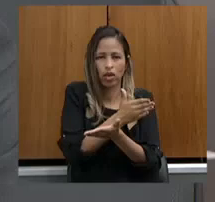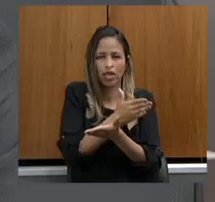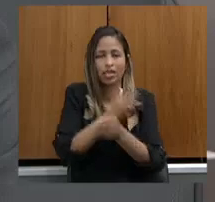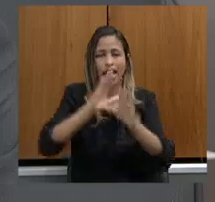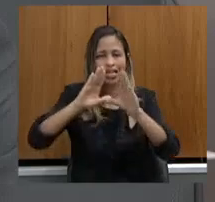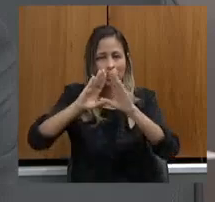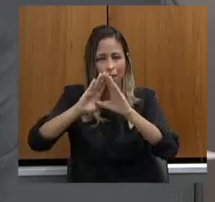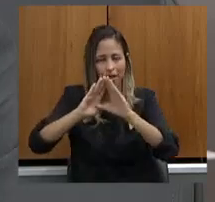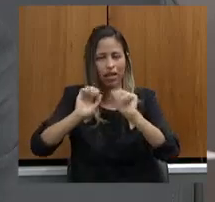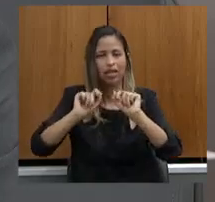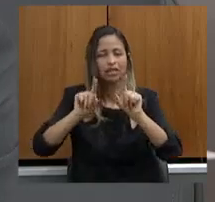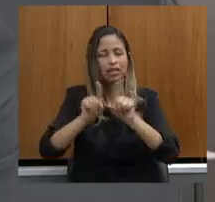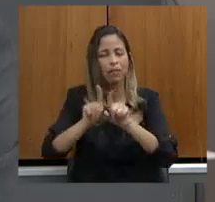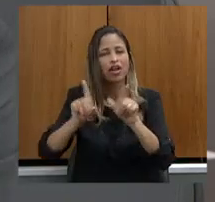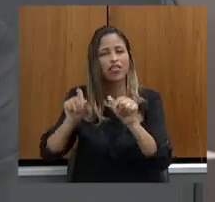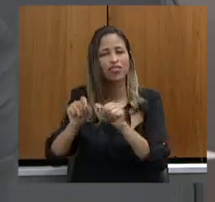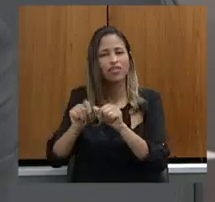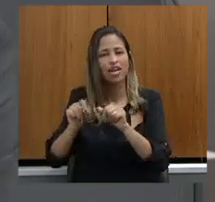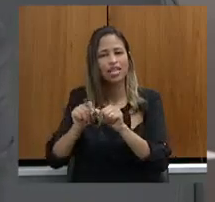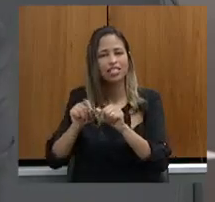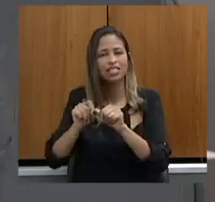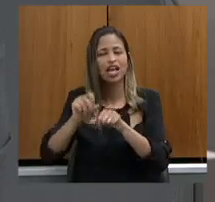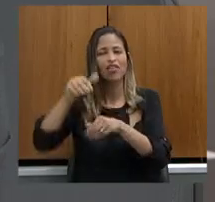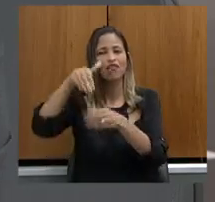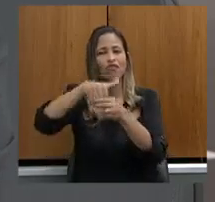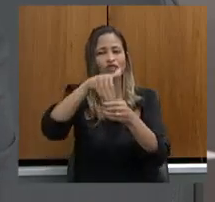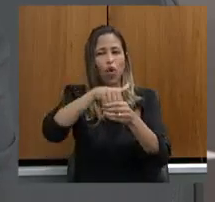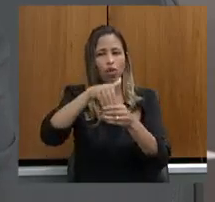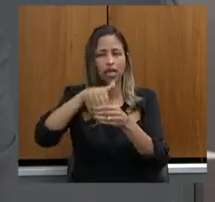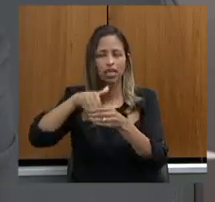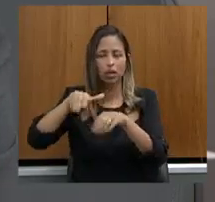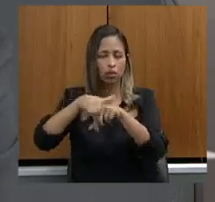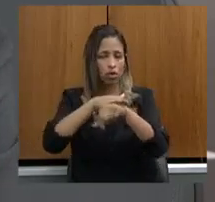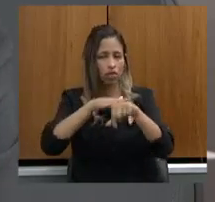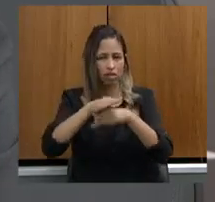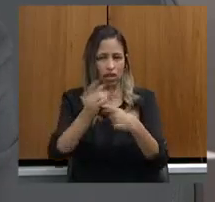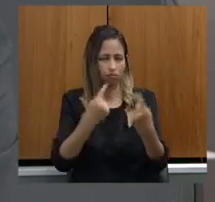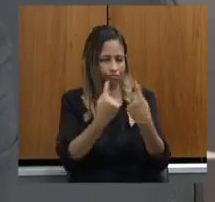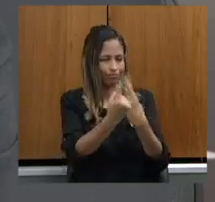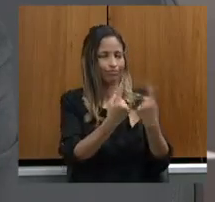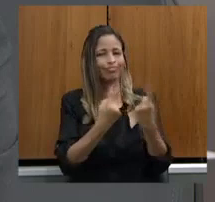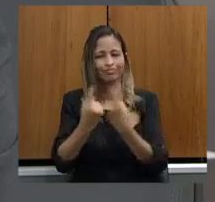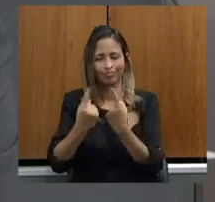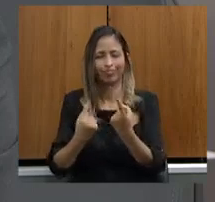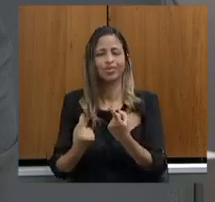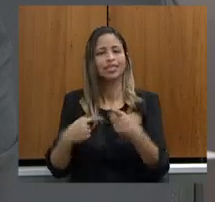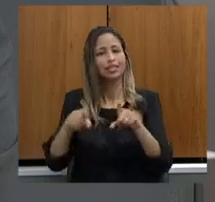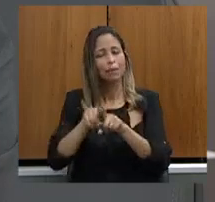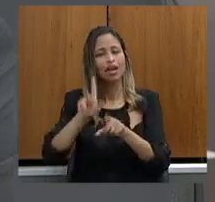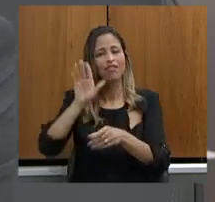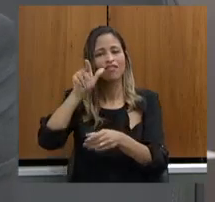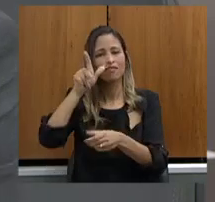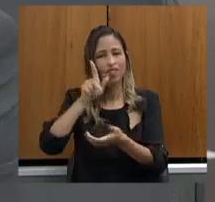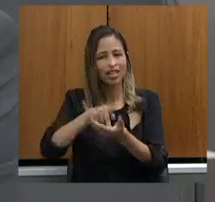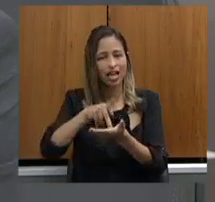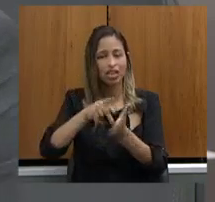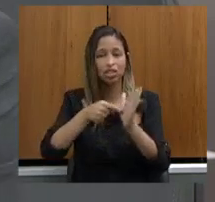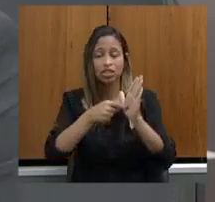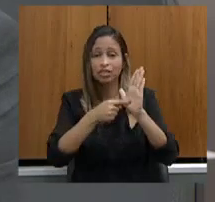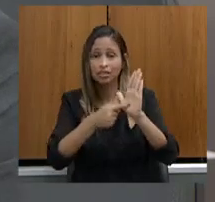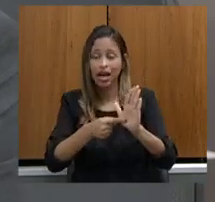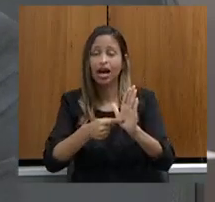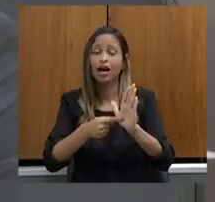Assembleia Legislativa de fazer a homologação a votação e a discussão aqui no Parlamento Mineiro como na verdade está expresso